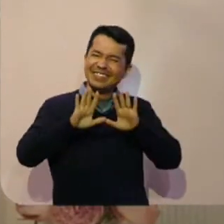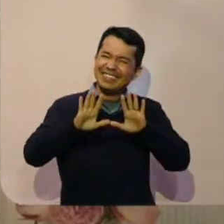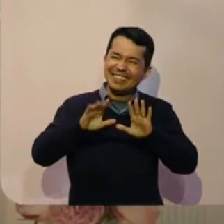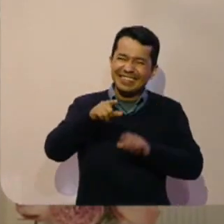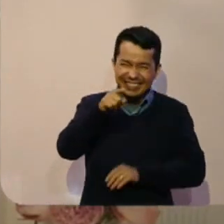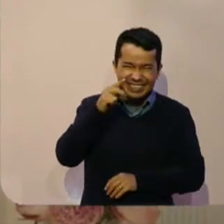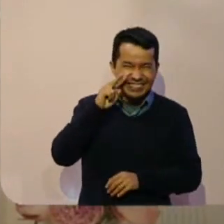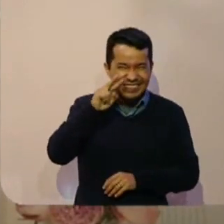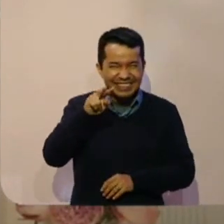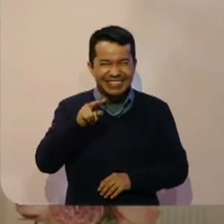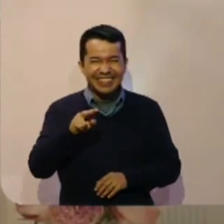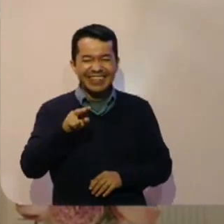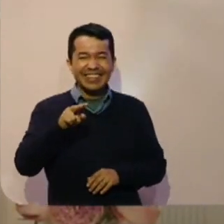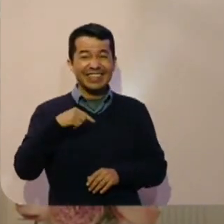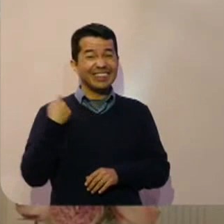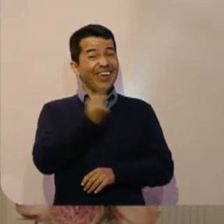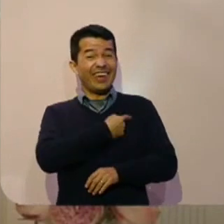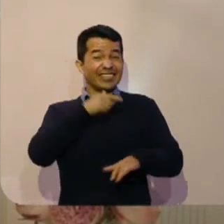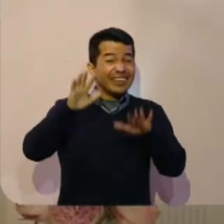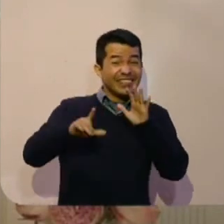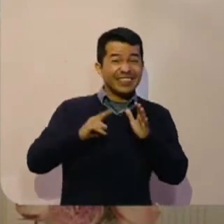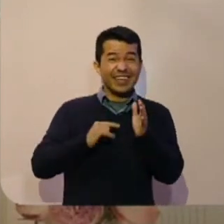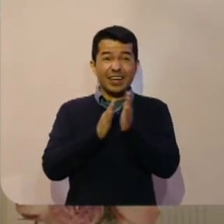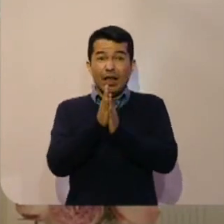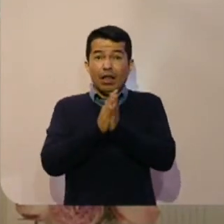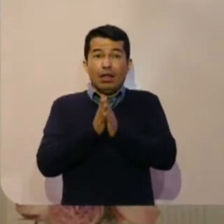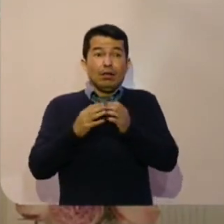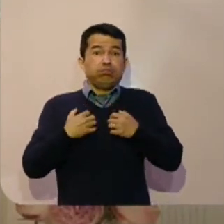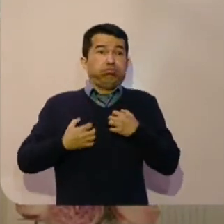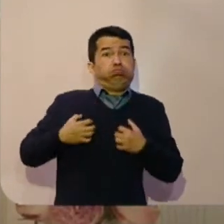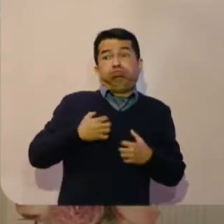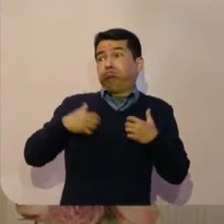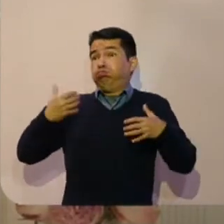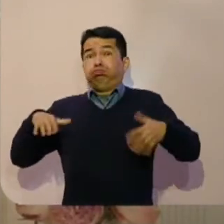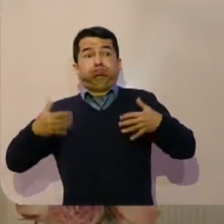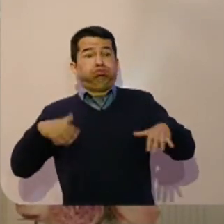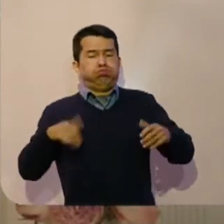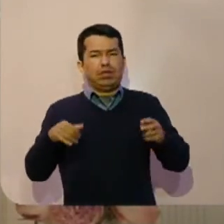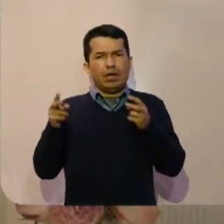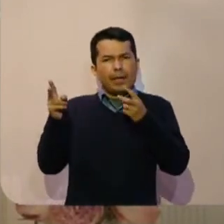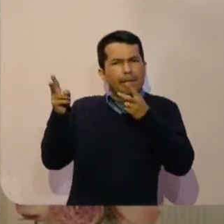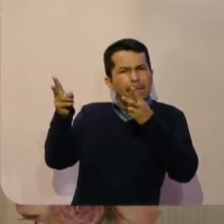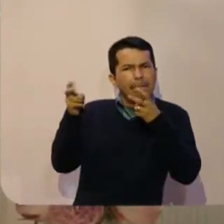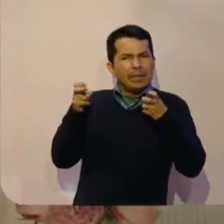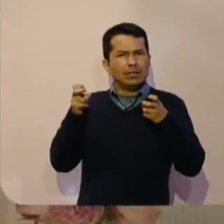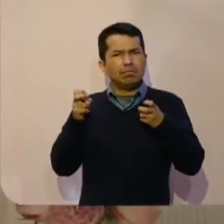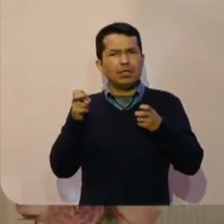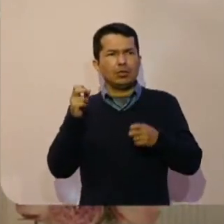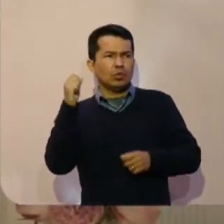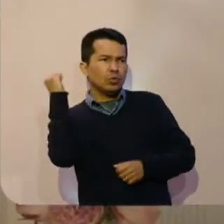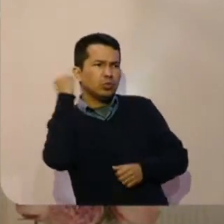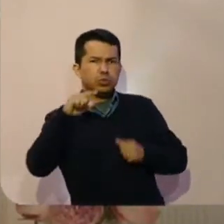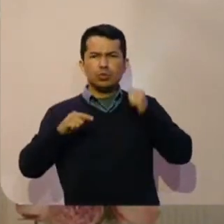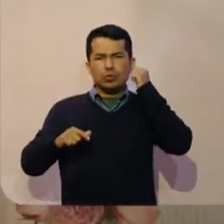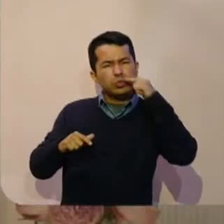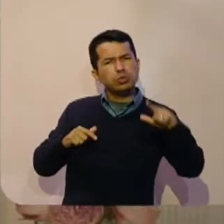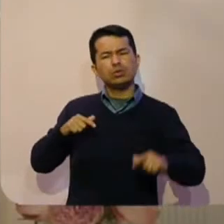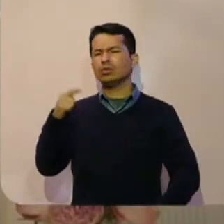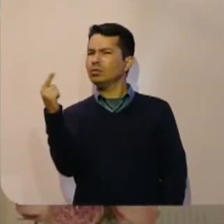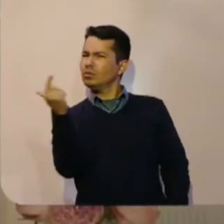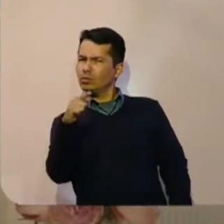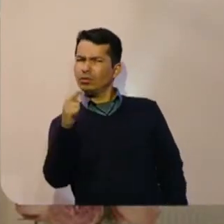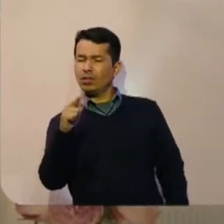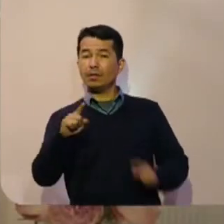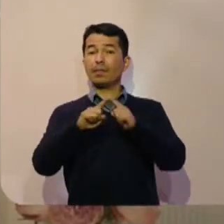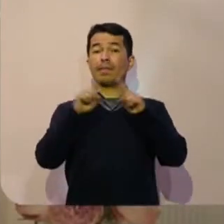gente não é capaz nem de discernir o que está perto da gente. E aí o que a Bíblia está dizendo é que quando eu vou para orar,